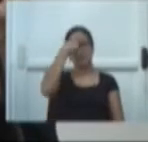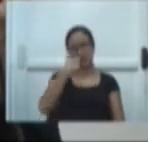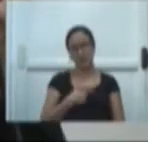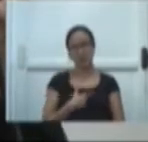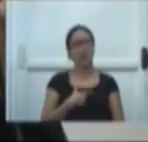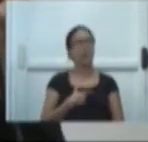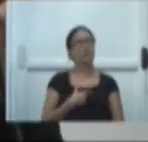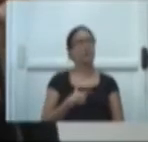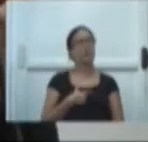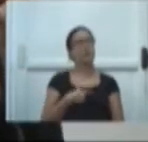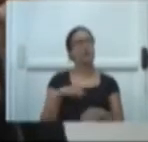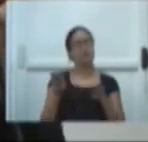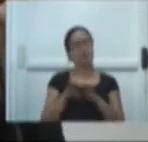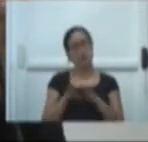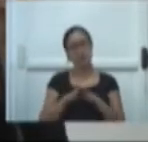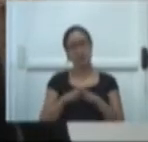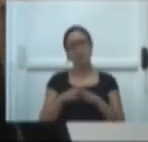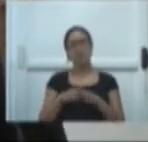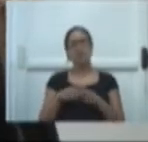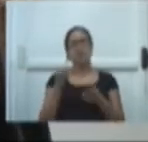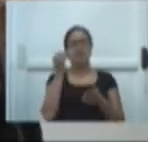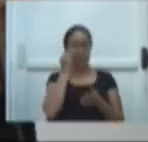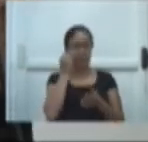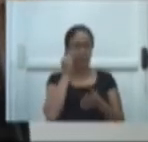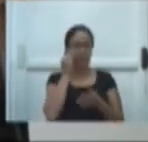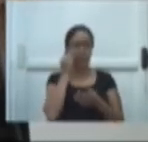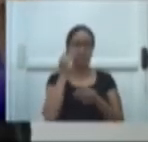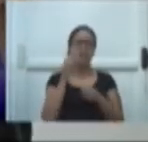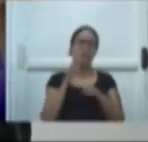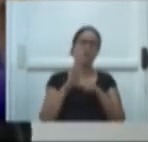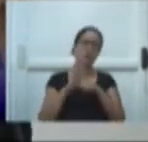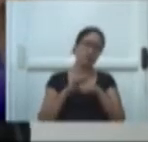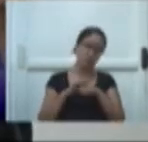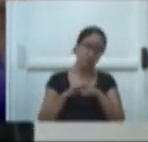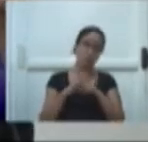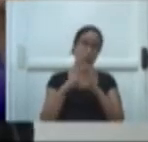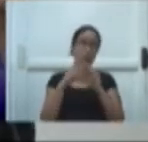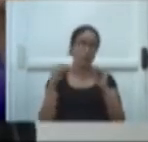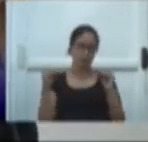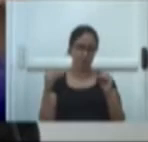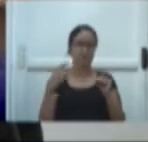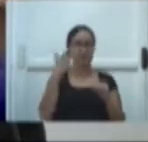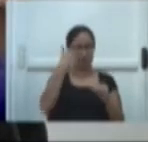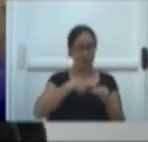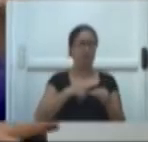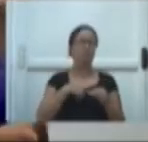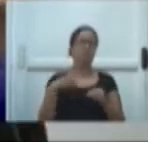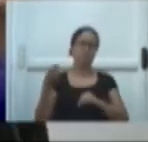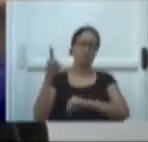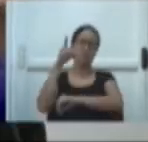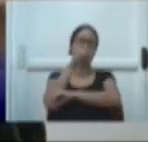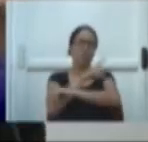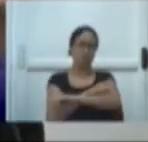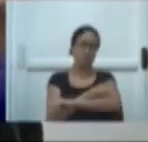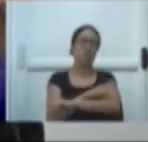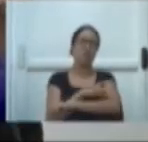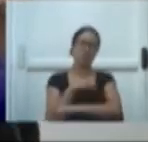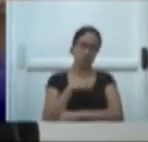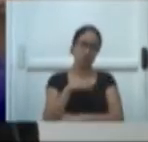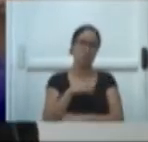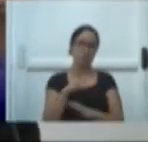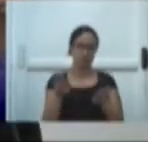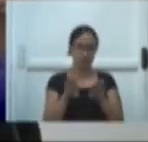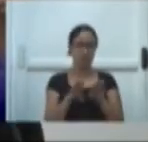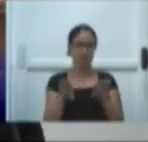restabelecendo da dengue, faltei na última sessão e fiz por opção, minha filha também com dengue, fiz